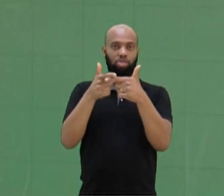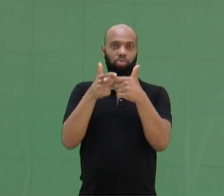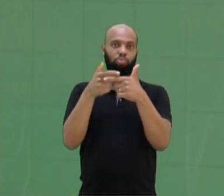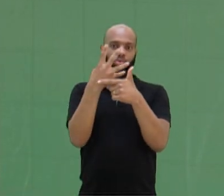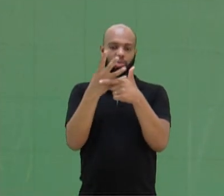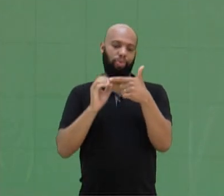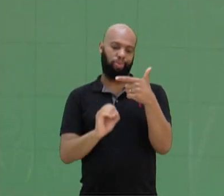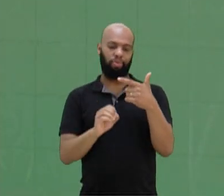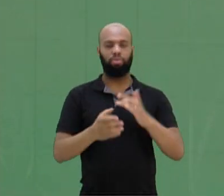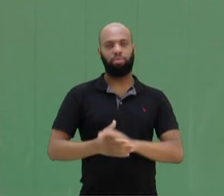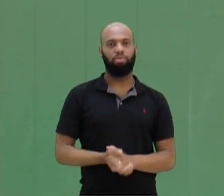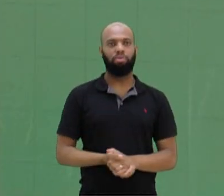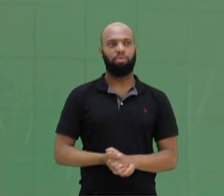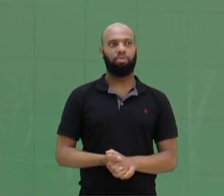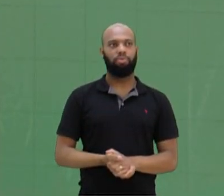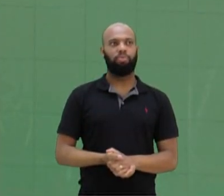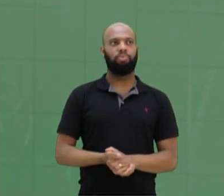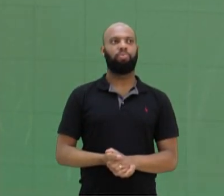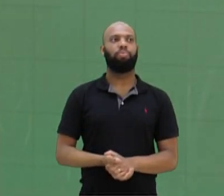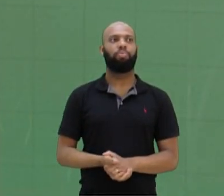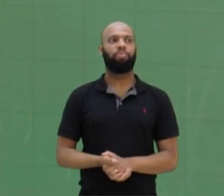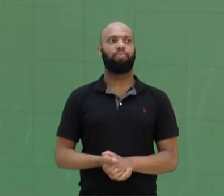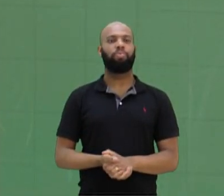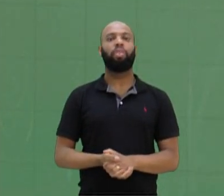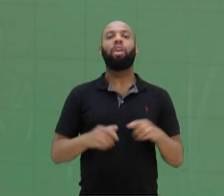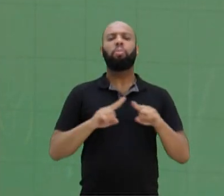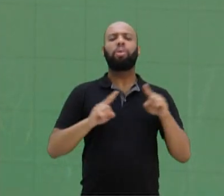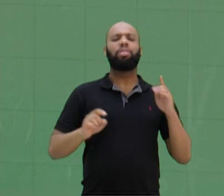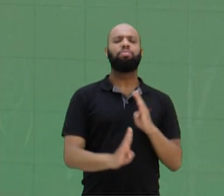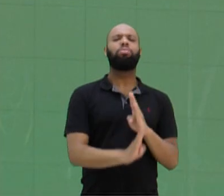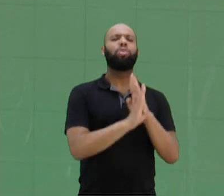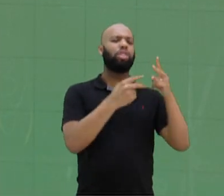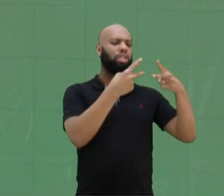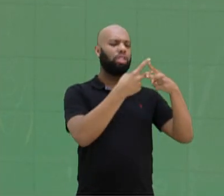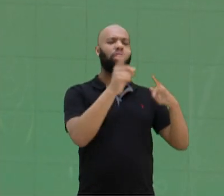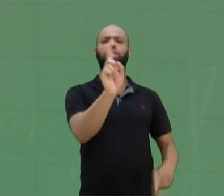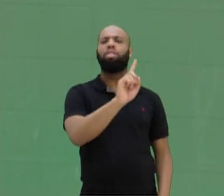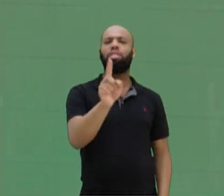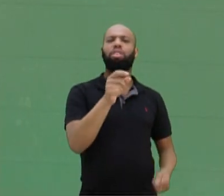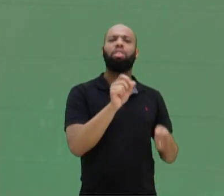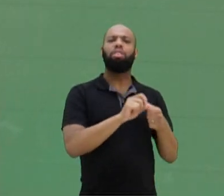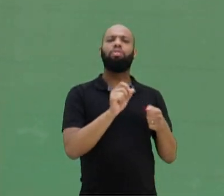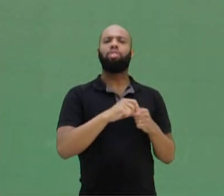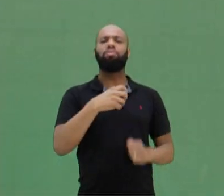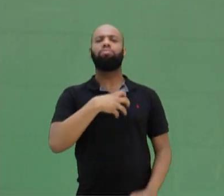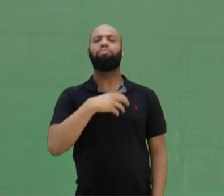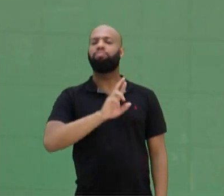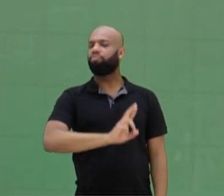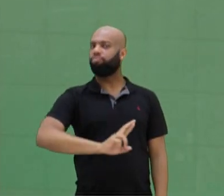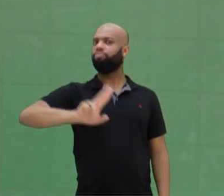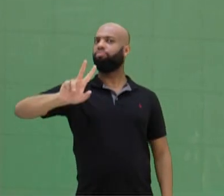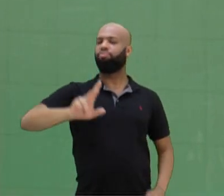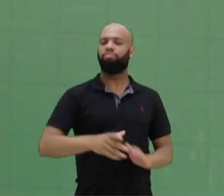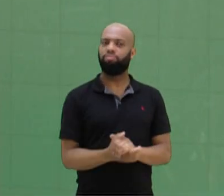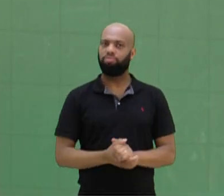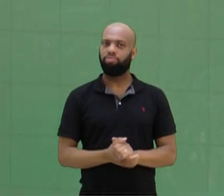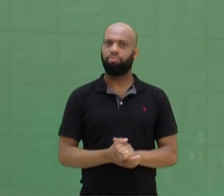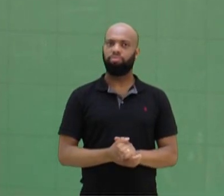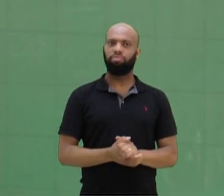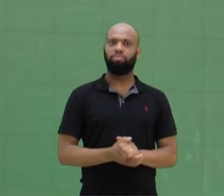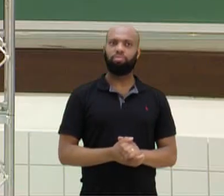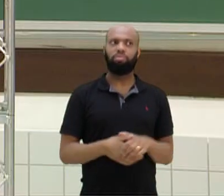pouco mais de emoção, vamos calcular por menos b sobre 2a. Menos b, b é 0, 2